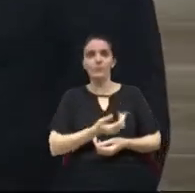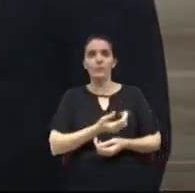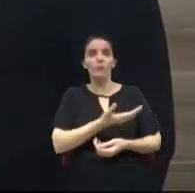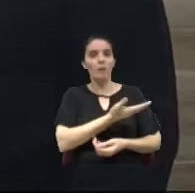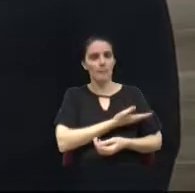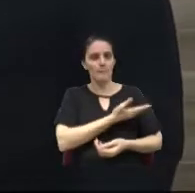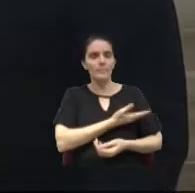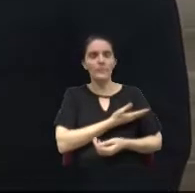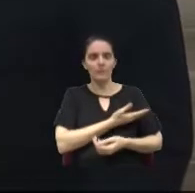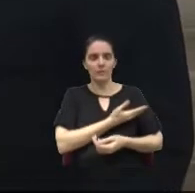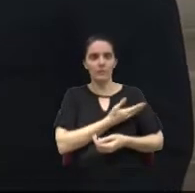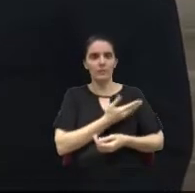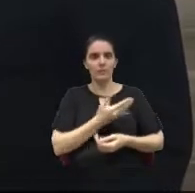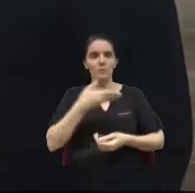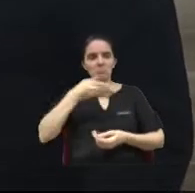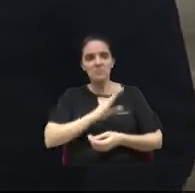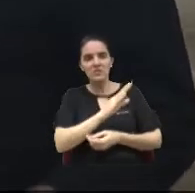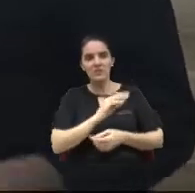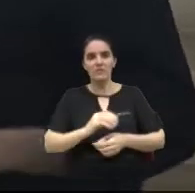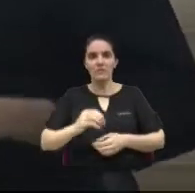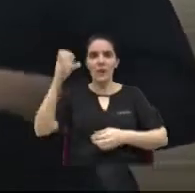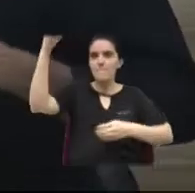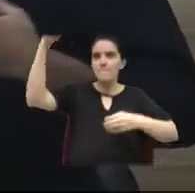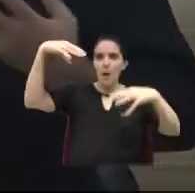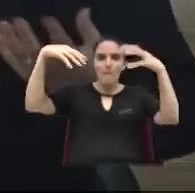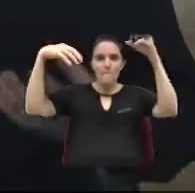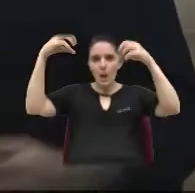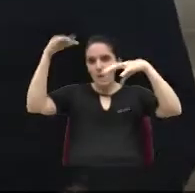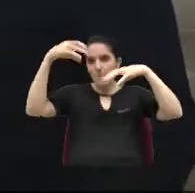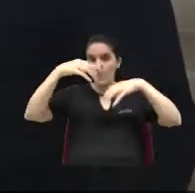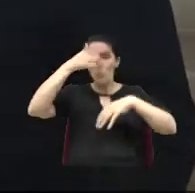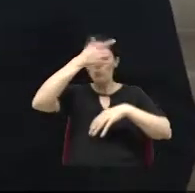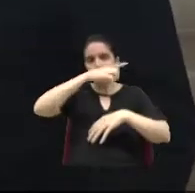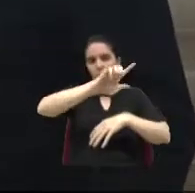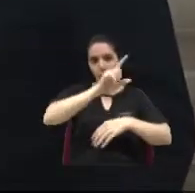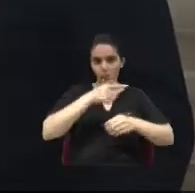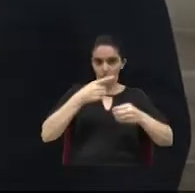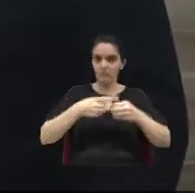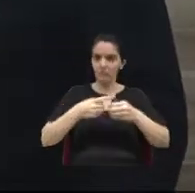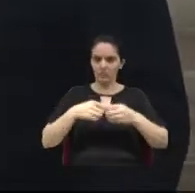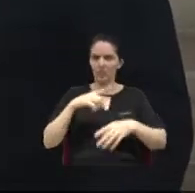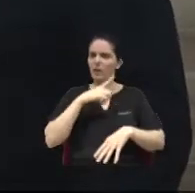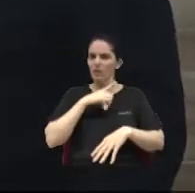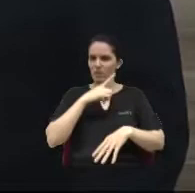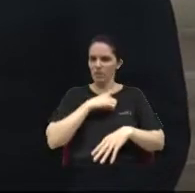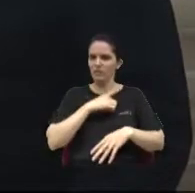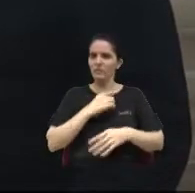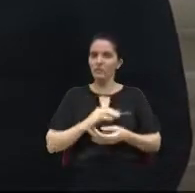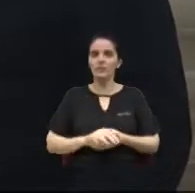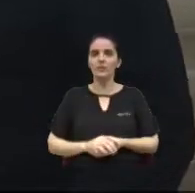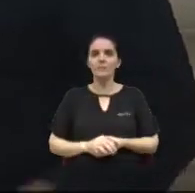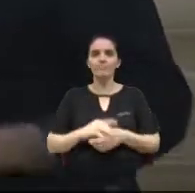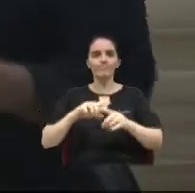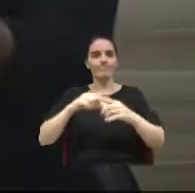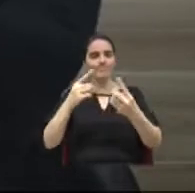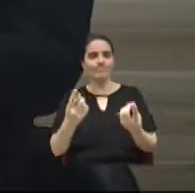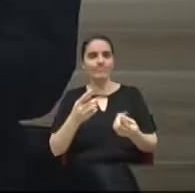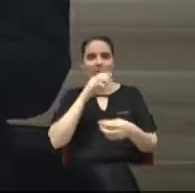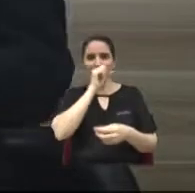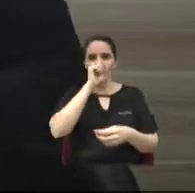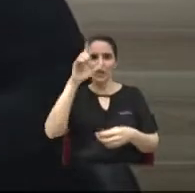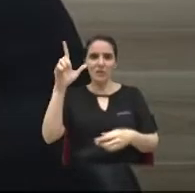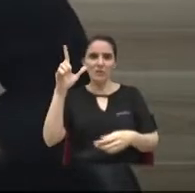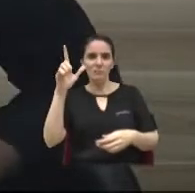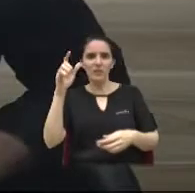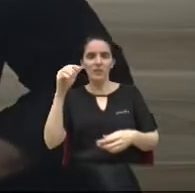Limeira. E lembrar que tanto o Motorcycle, entre outros eventos de música, e Limeira perdeu muito a